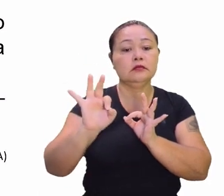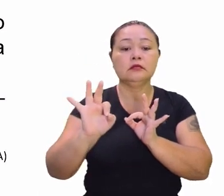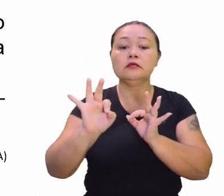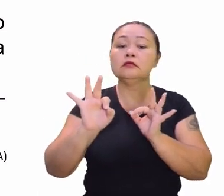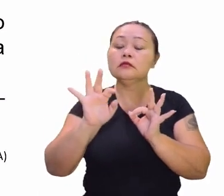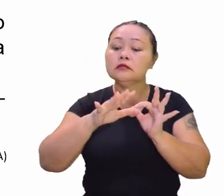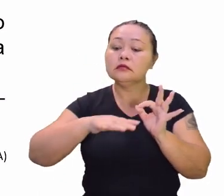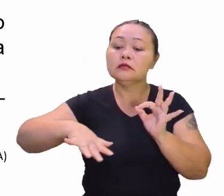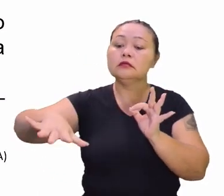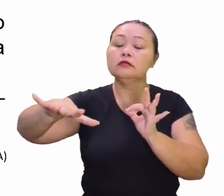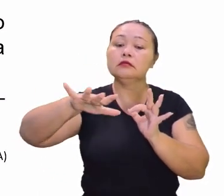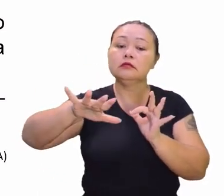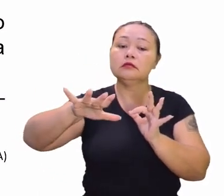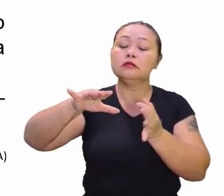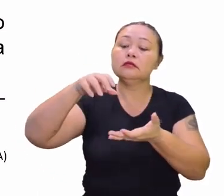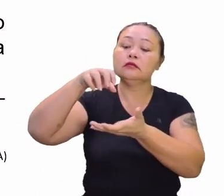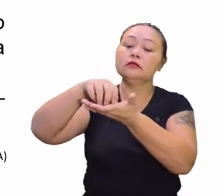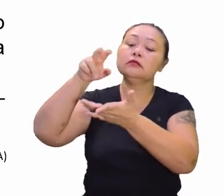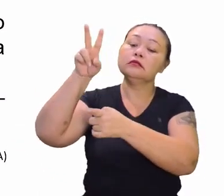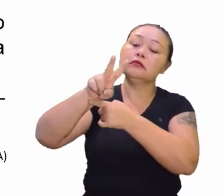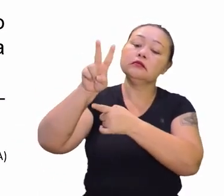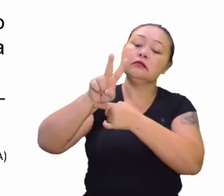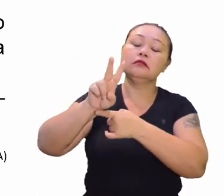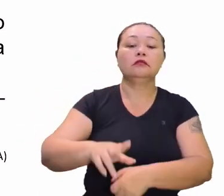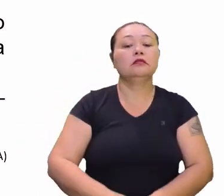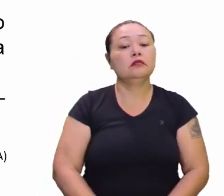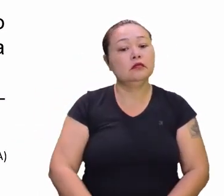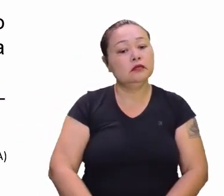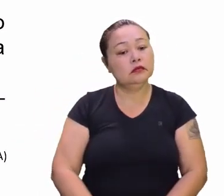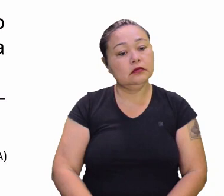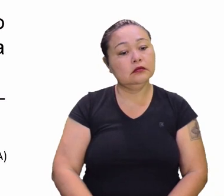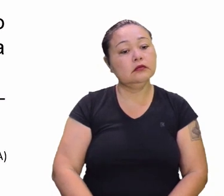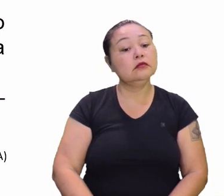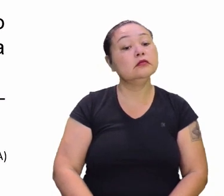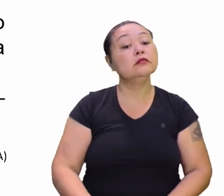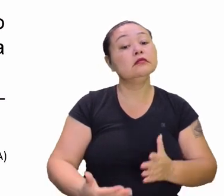19,83% são destinados às unidades de conservação.